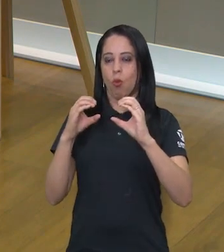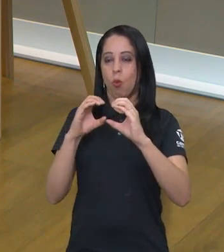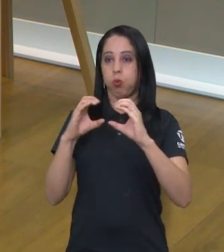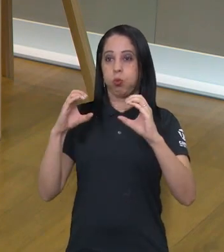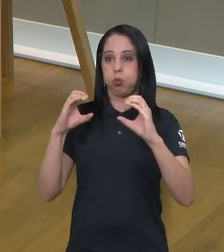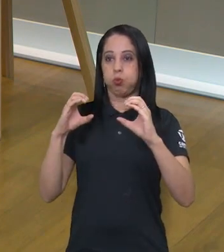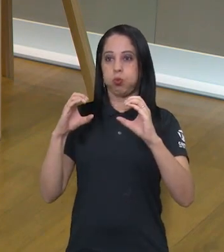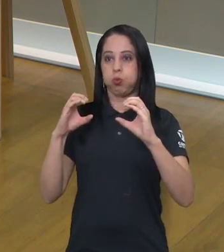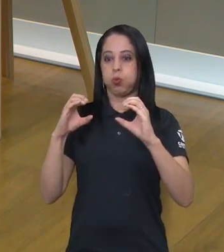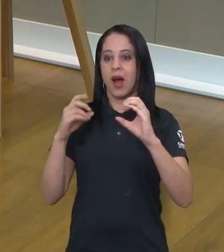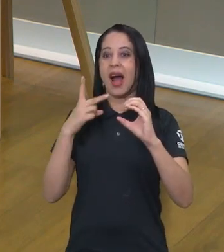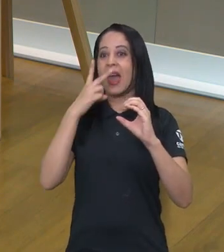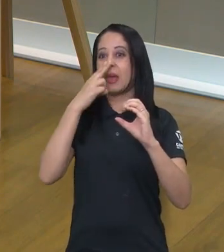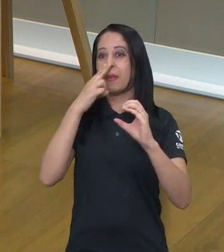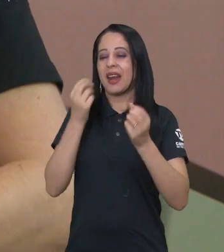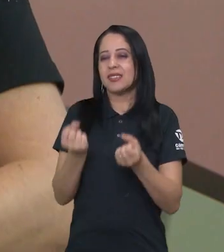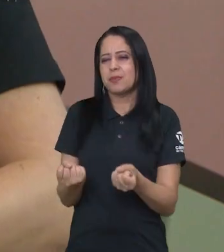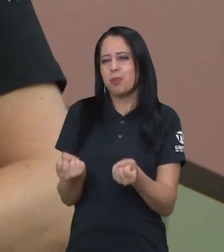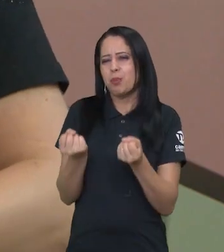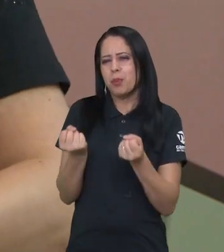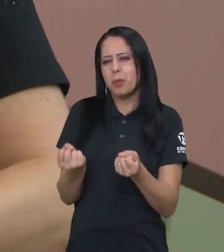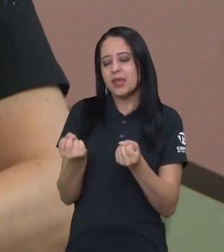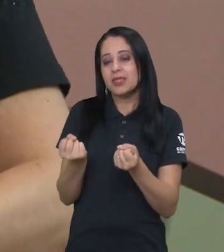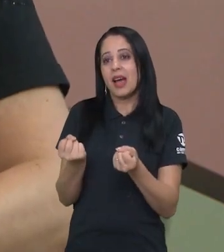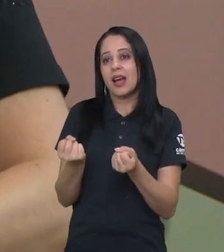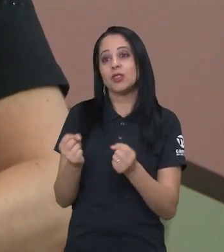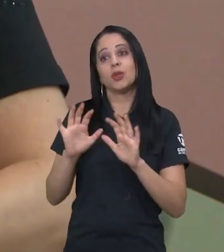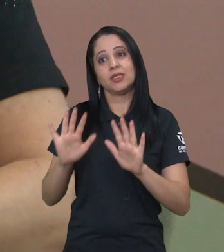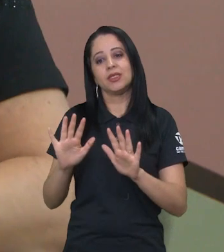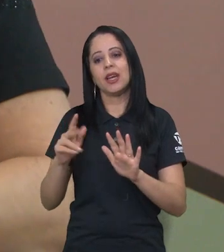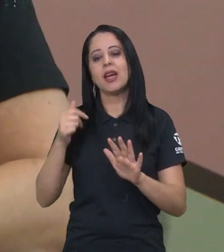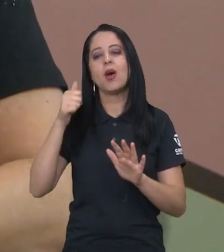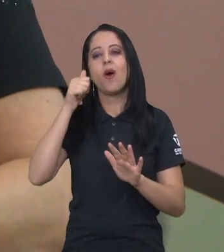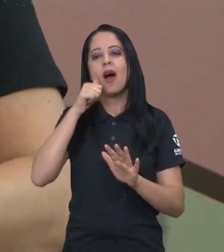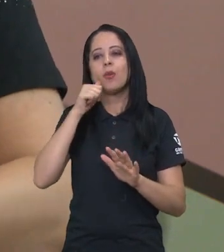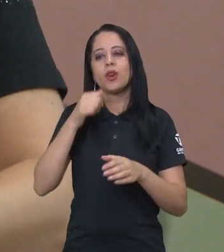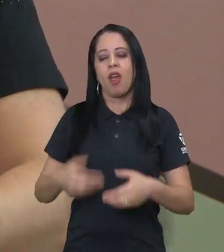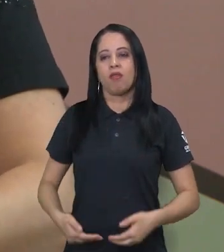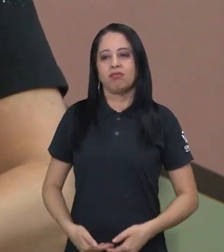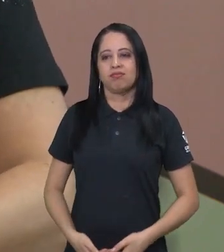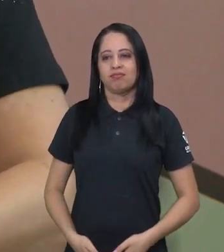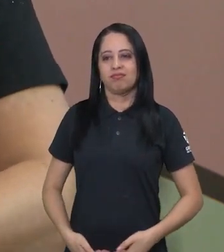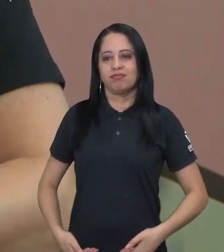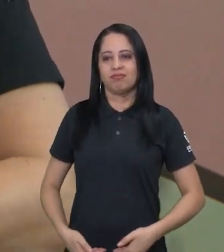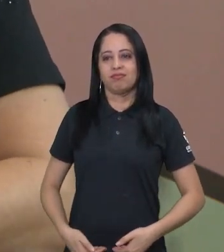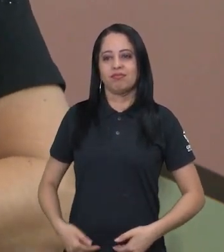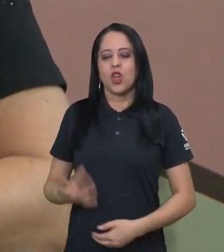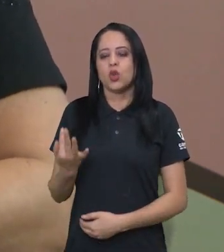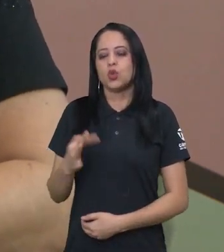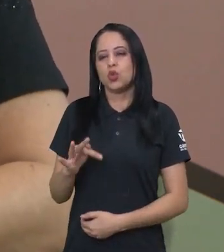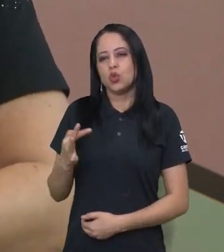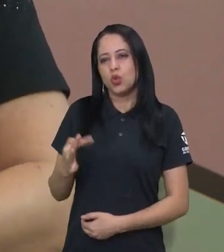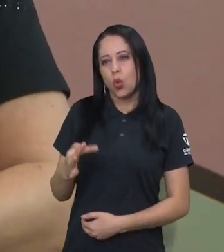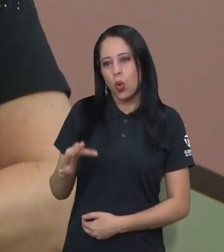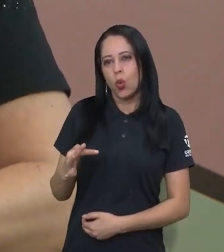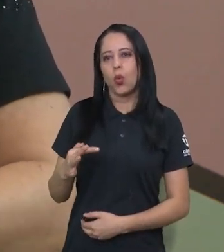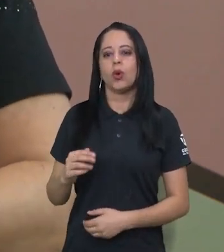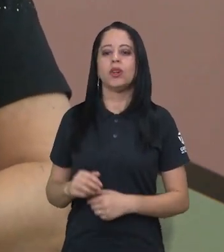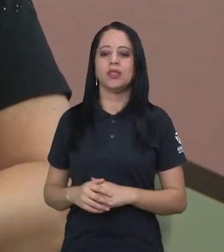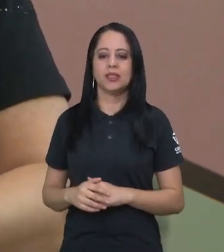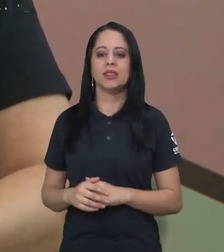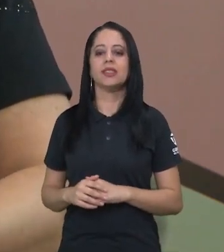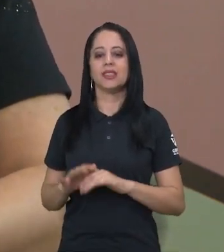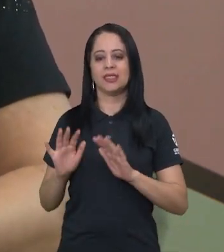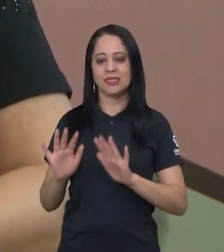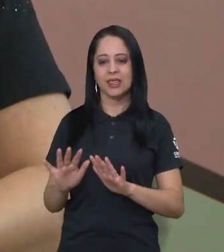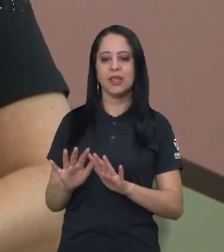fica desconfortável, né? Então ela sente uma dor embaixo do ventre, sente a barriga distendida, né? Tem